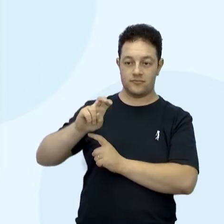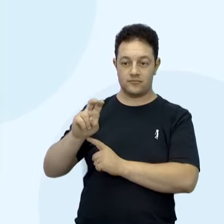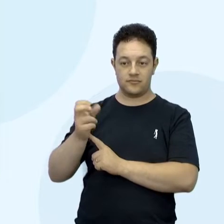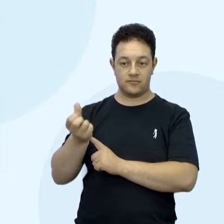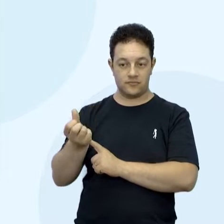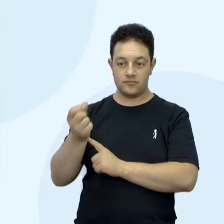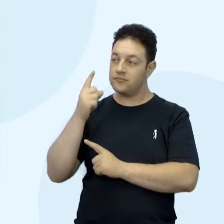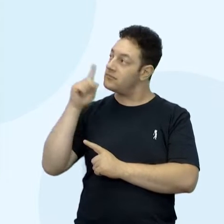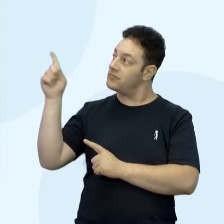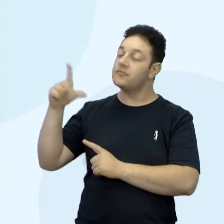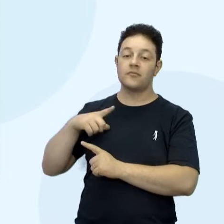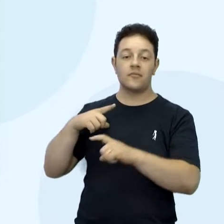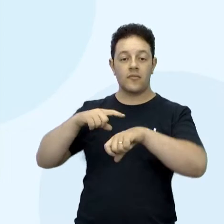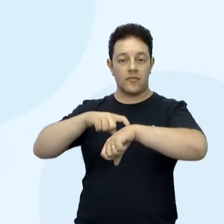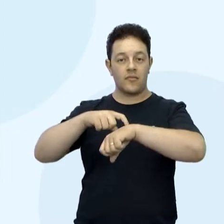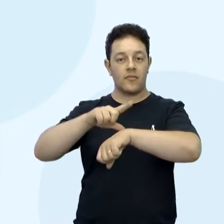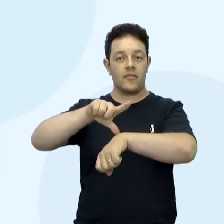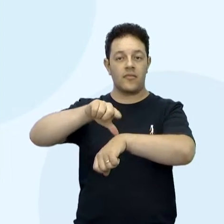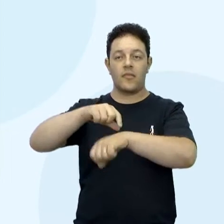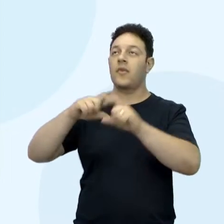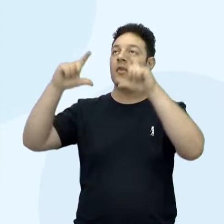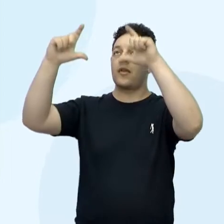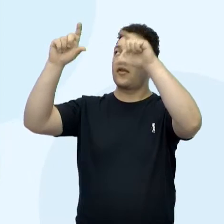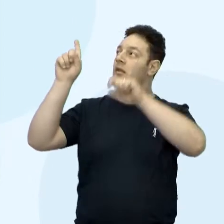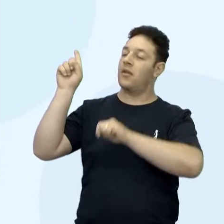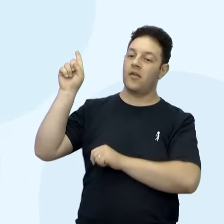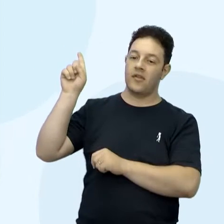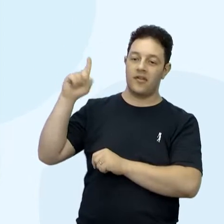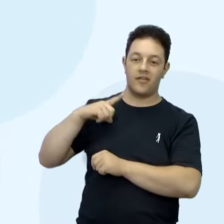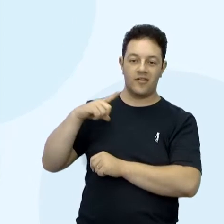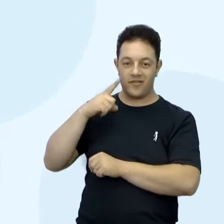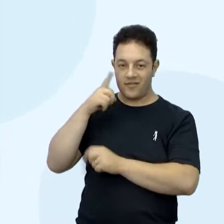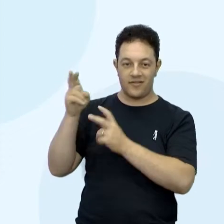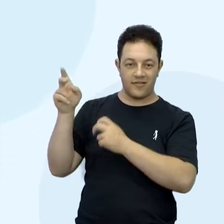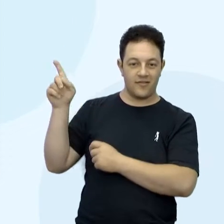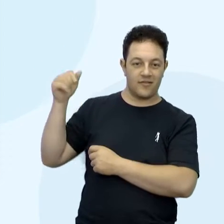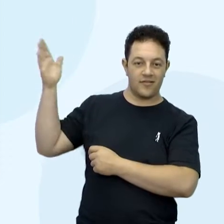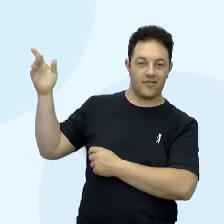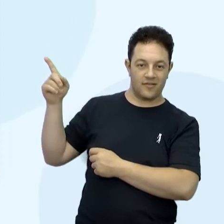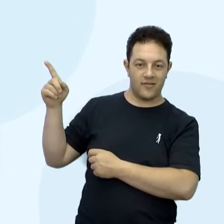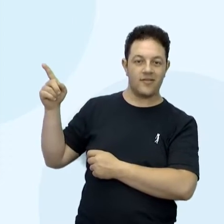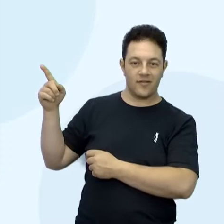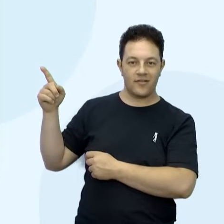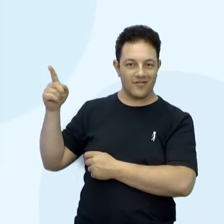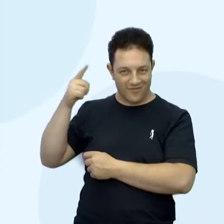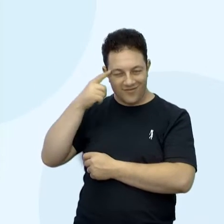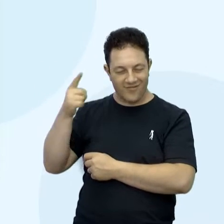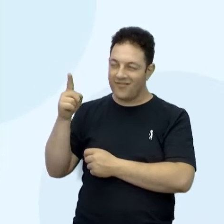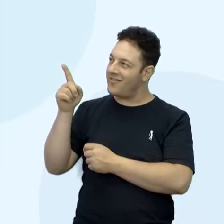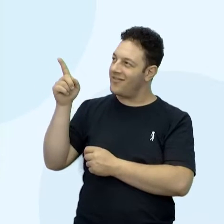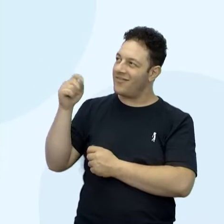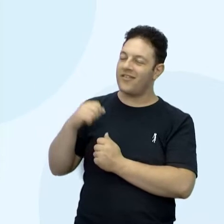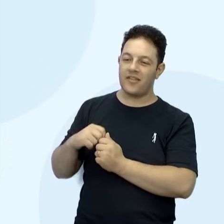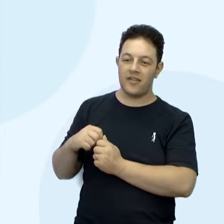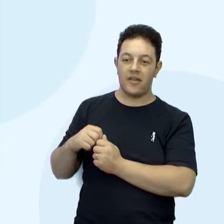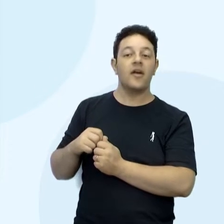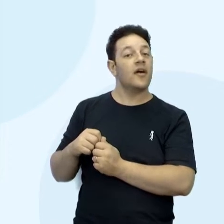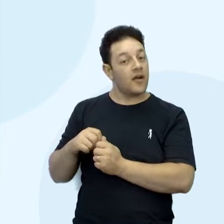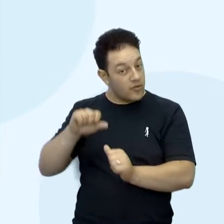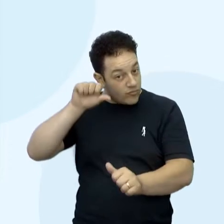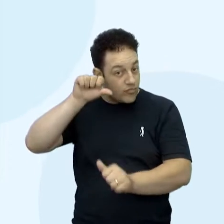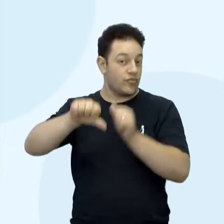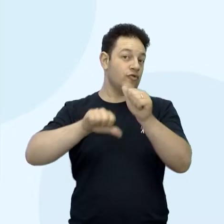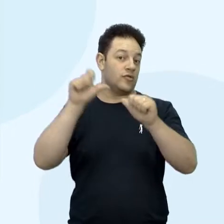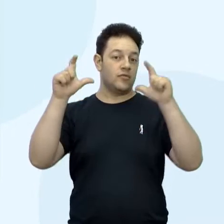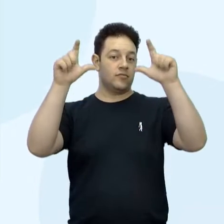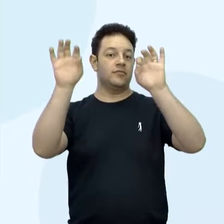1956, nós conseguimos perceber um relógio, tá? Então, foi uma das mudanças que ocorreu aí na parte física